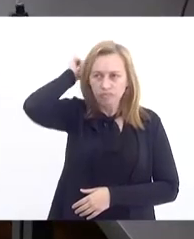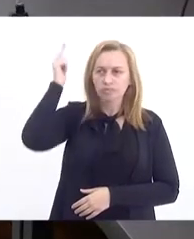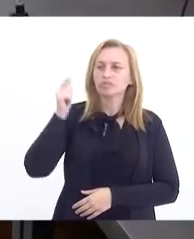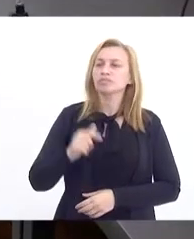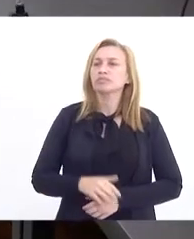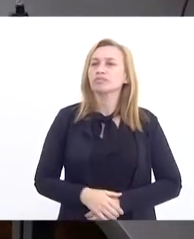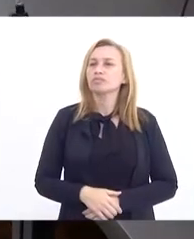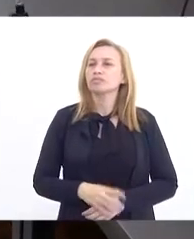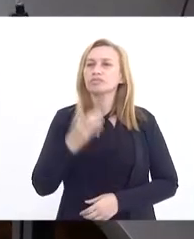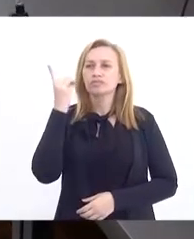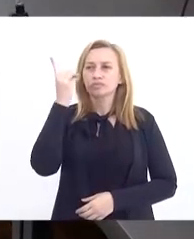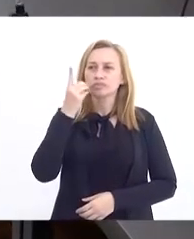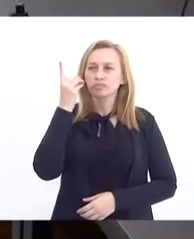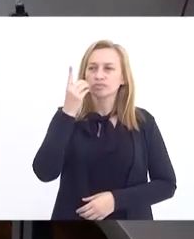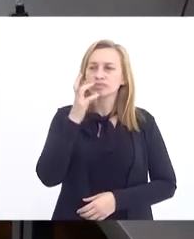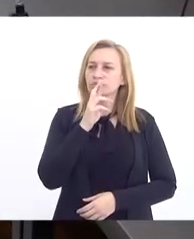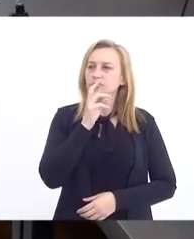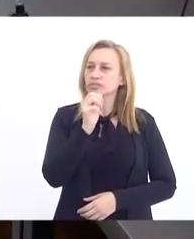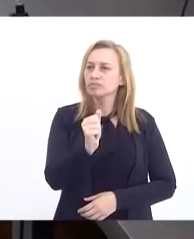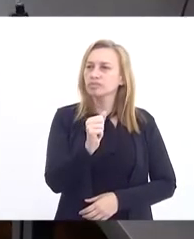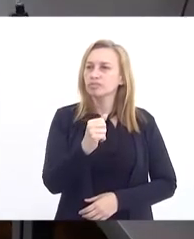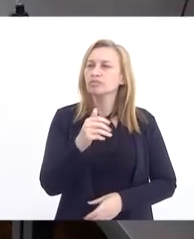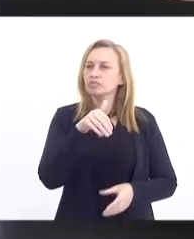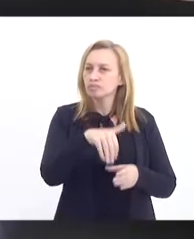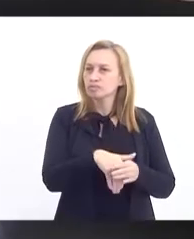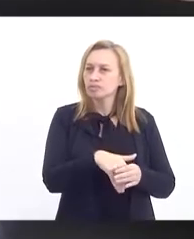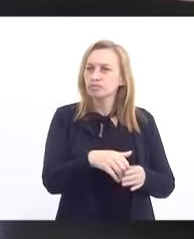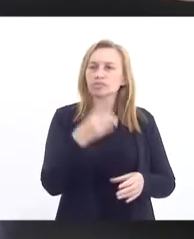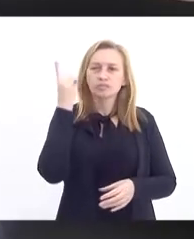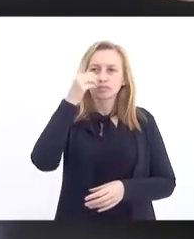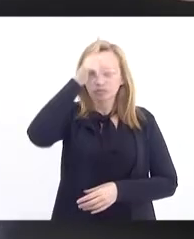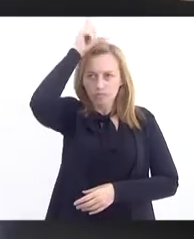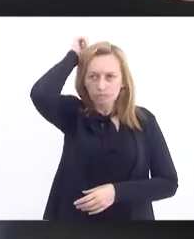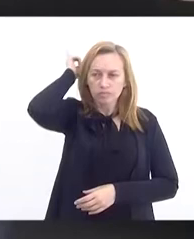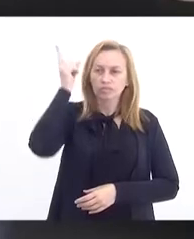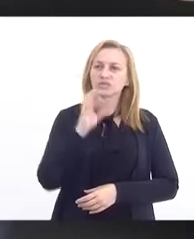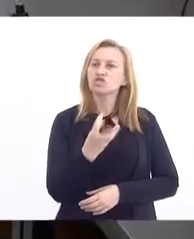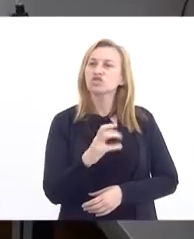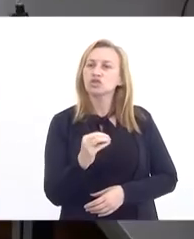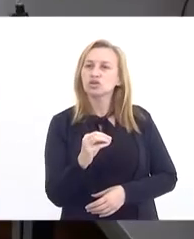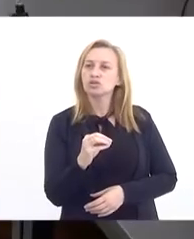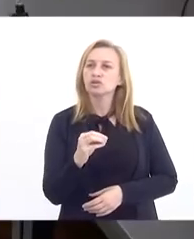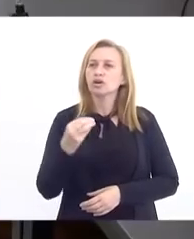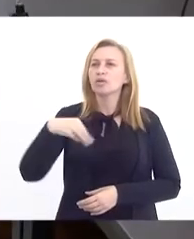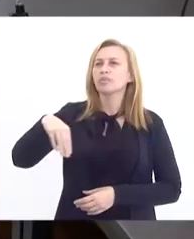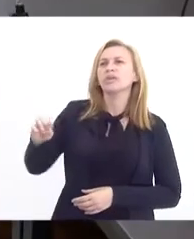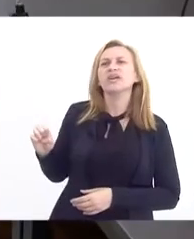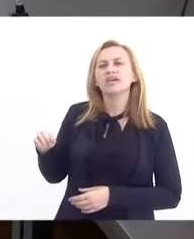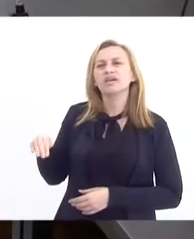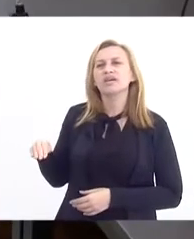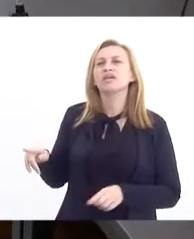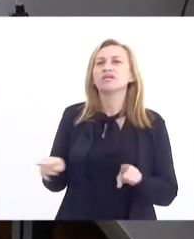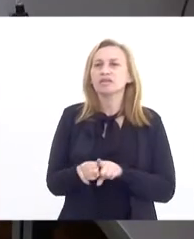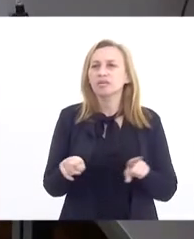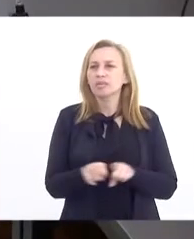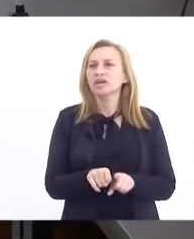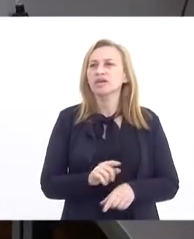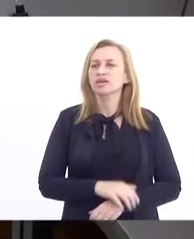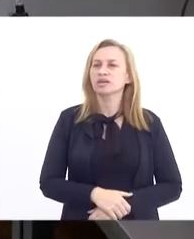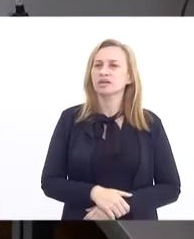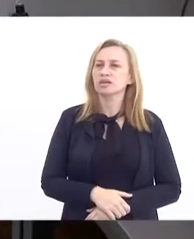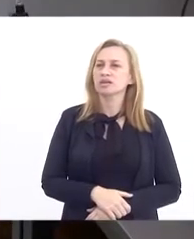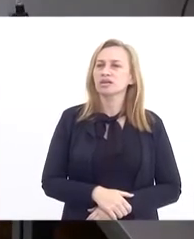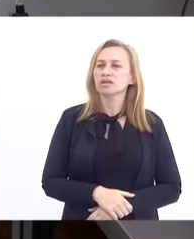voto do deputado Amorim. Acompanho. Chico. Acompanho, doutor Luiz Paulo. Mink. Também acompanho.